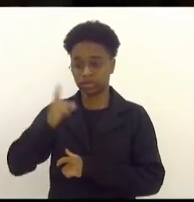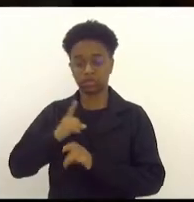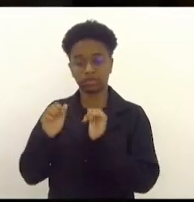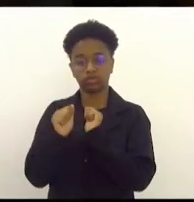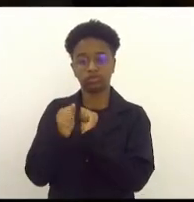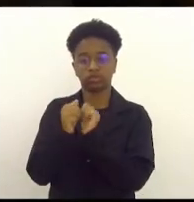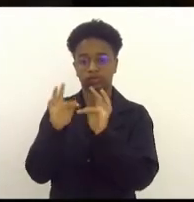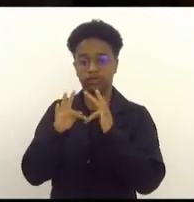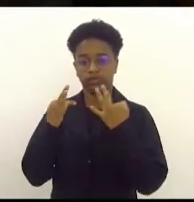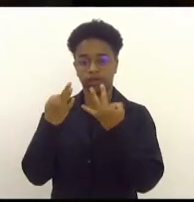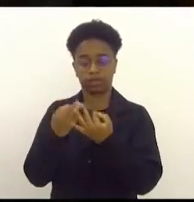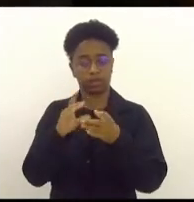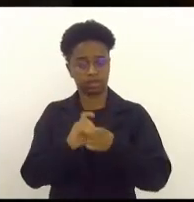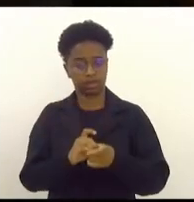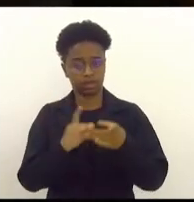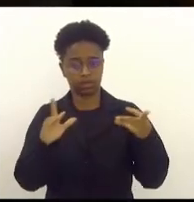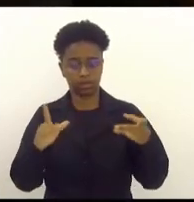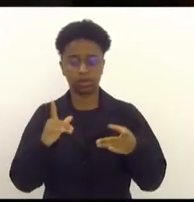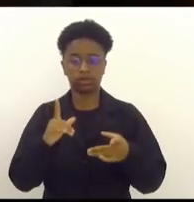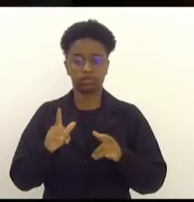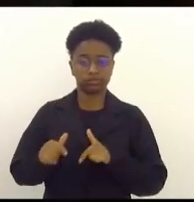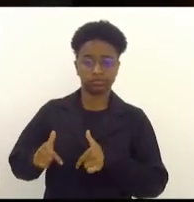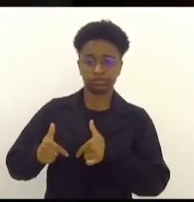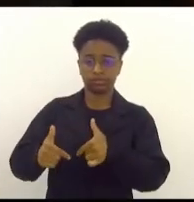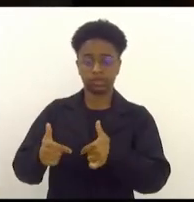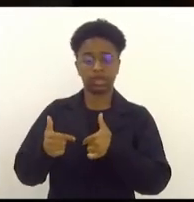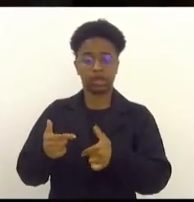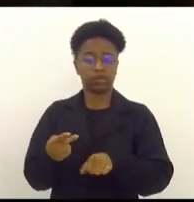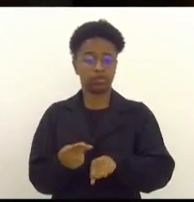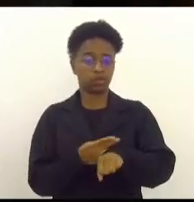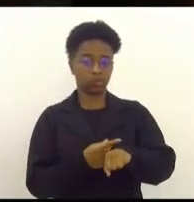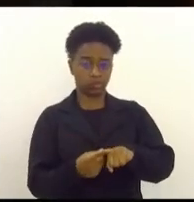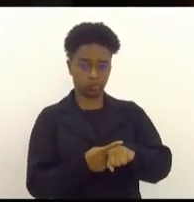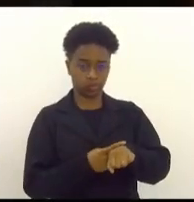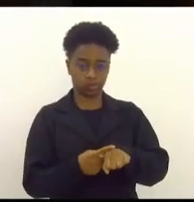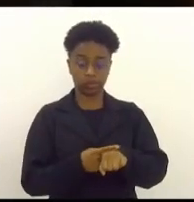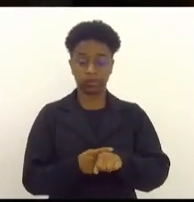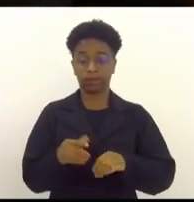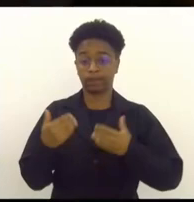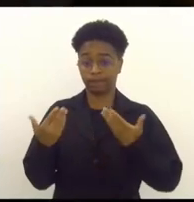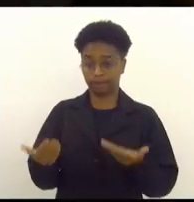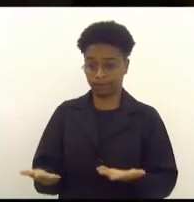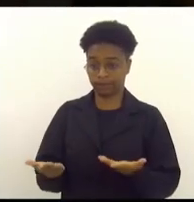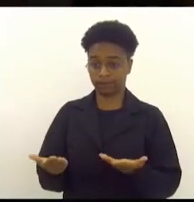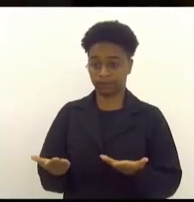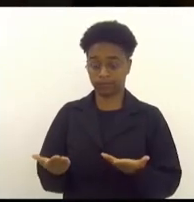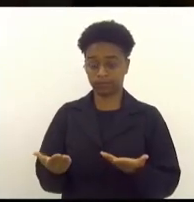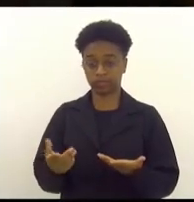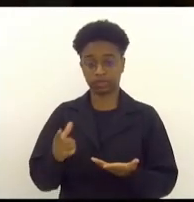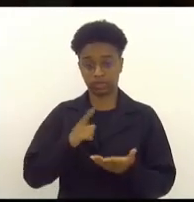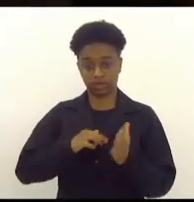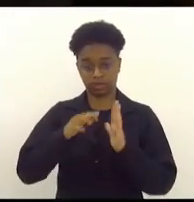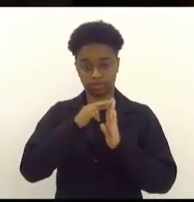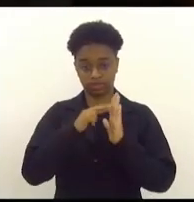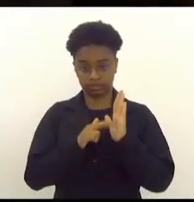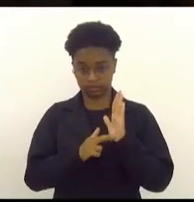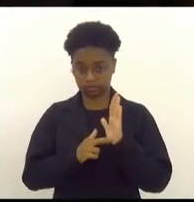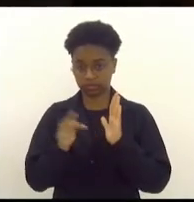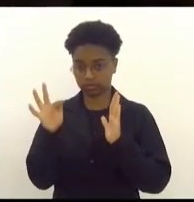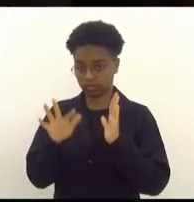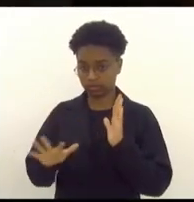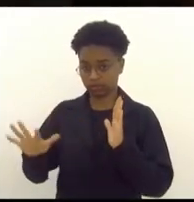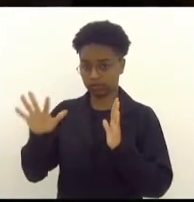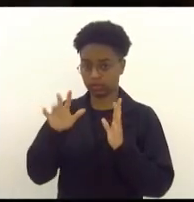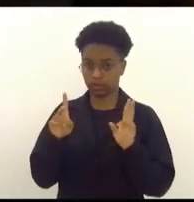democraticamente estejam praticando naturismo existe uma regulamentação Federal